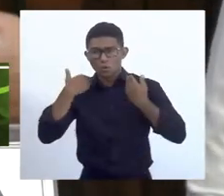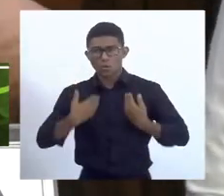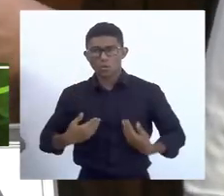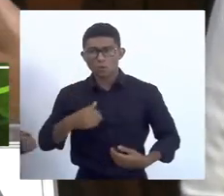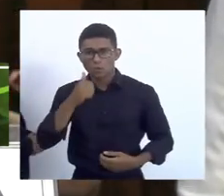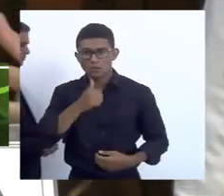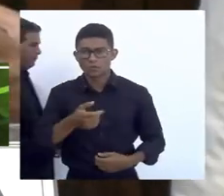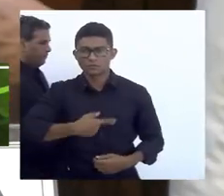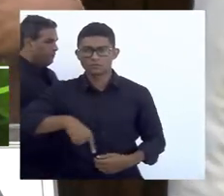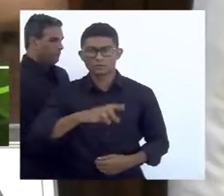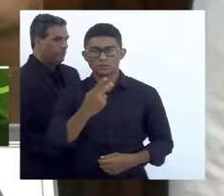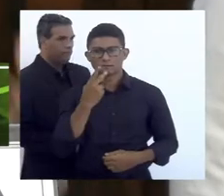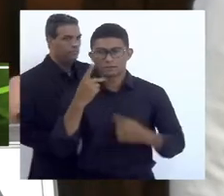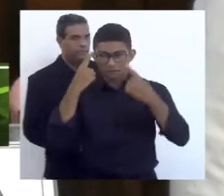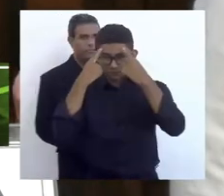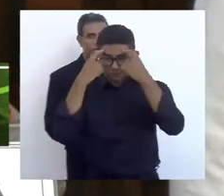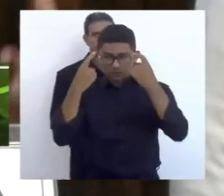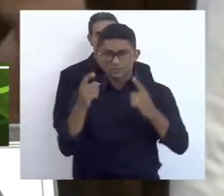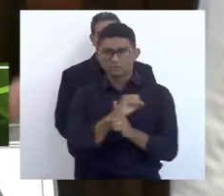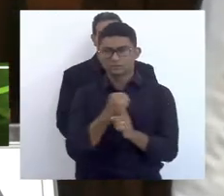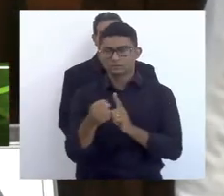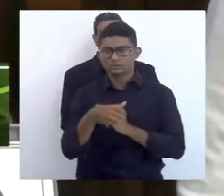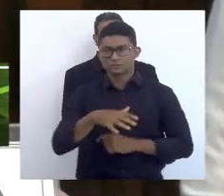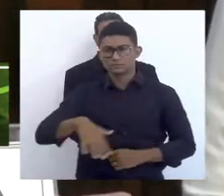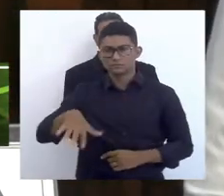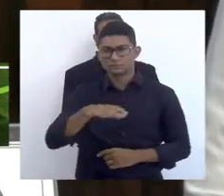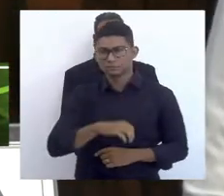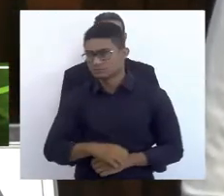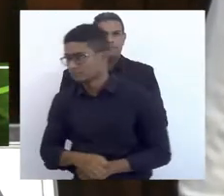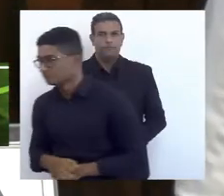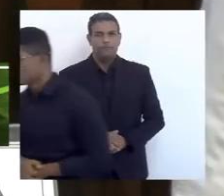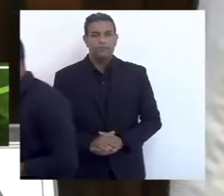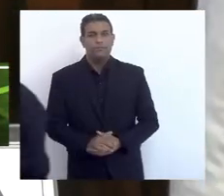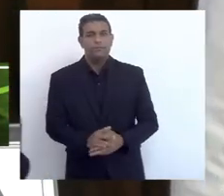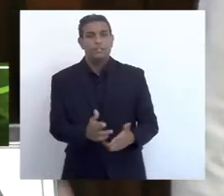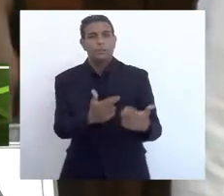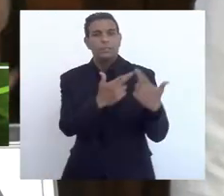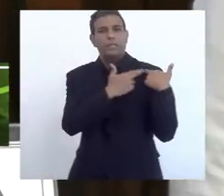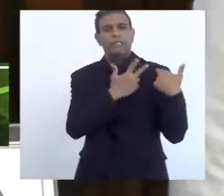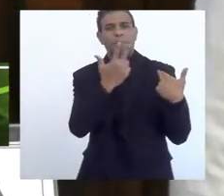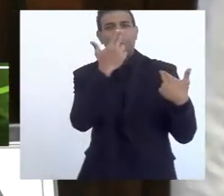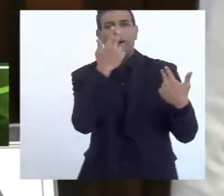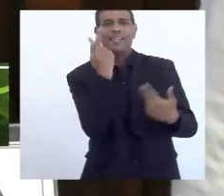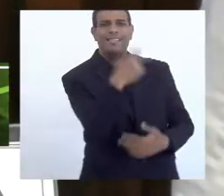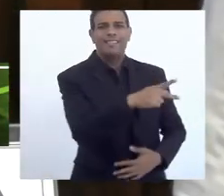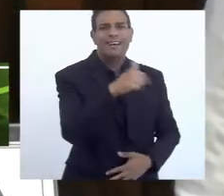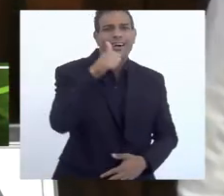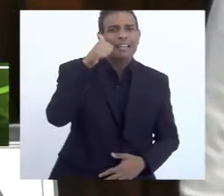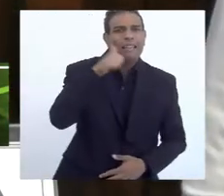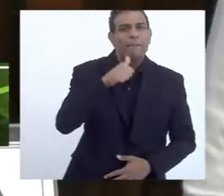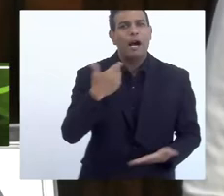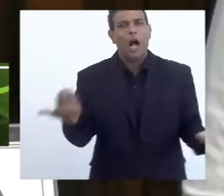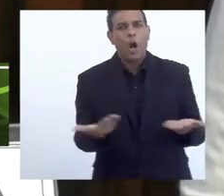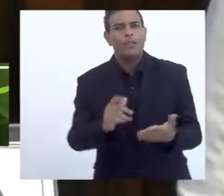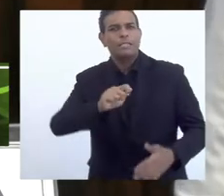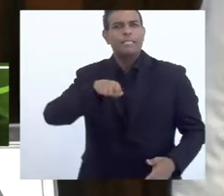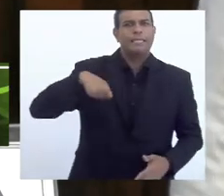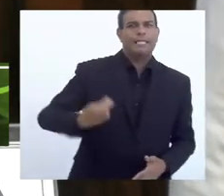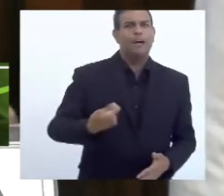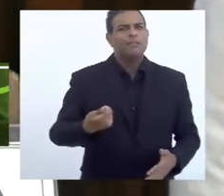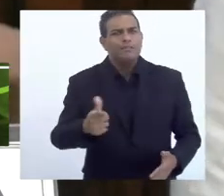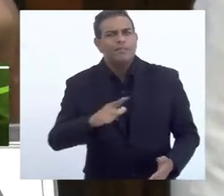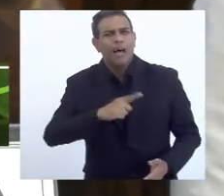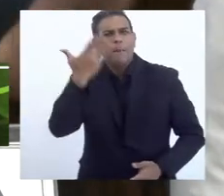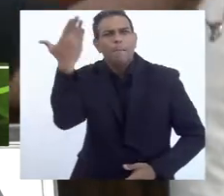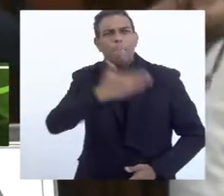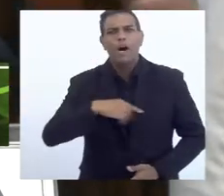é socialmente e estruturalmente sempre responsabilidade da vítima. Mas, pelo menos, agora nós temos um nome. Nós temos um